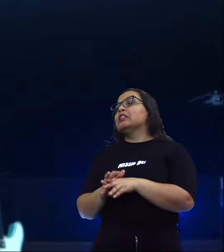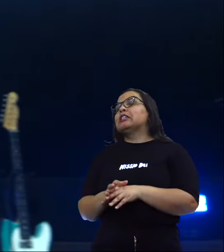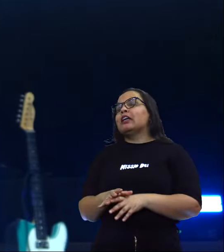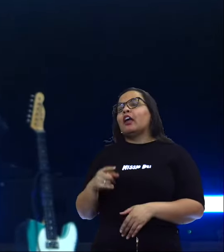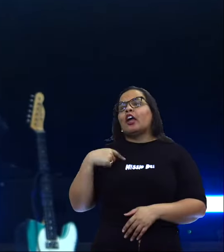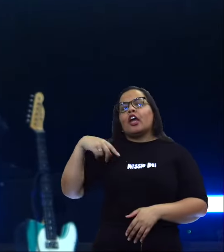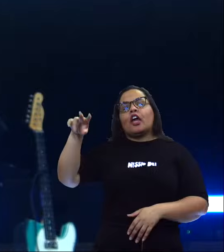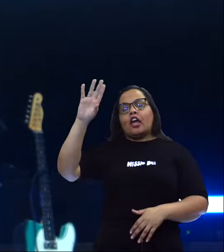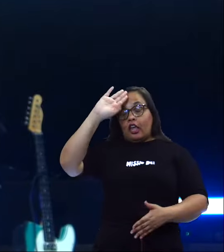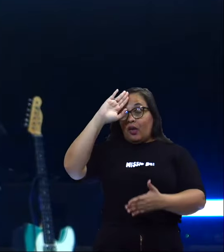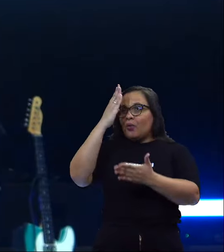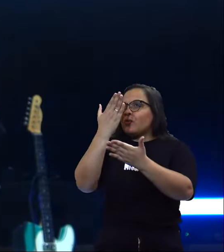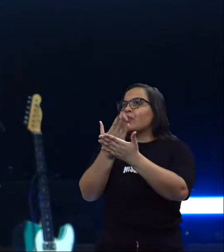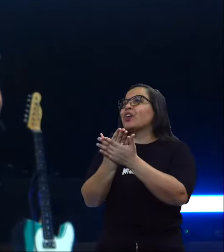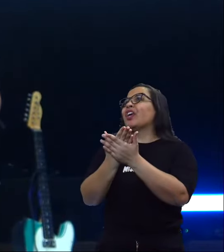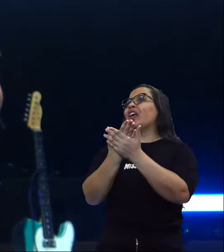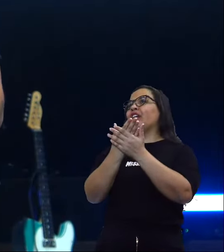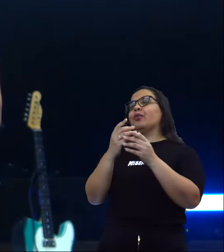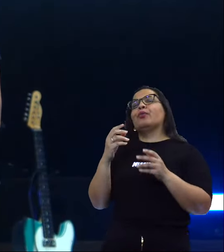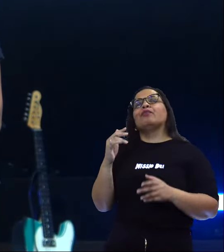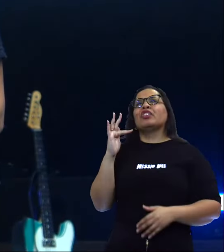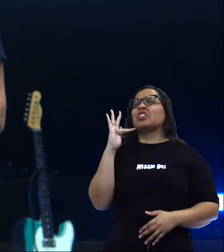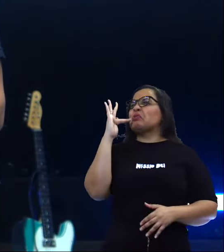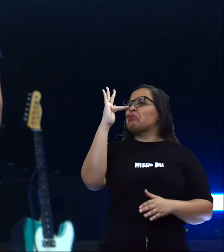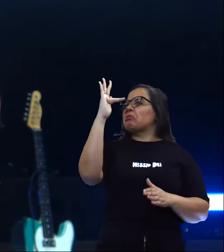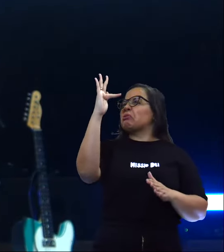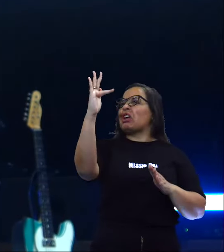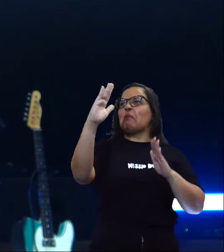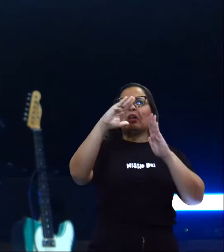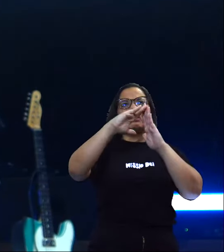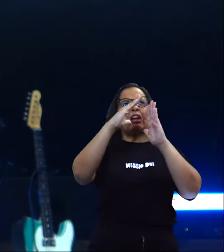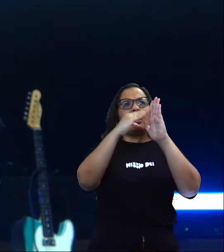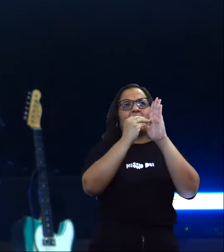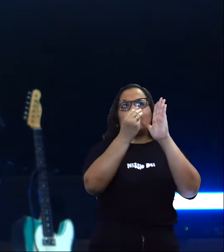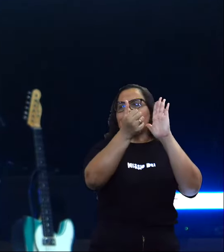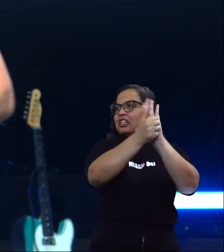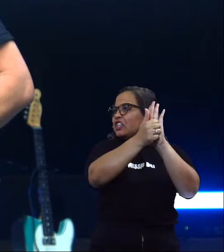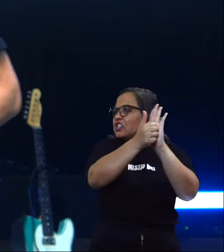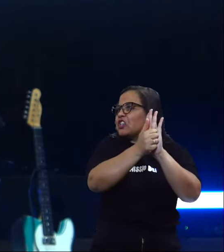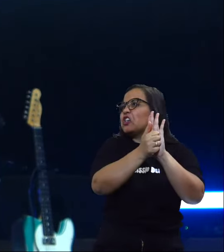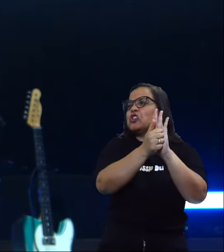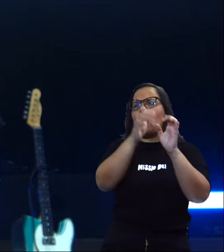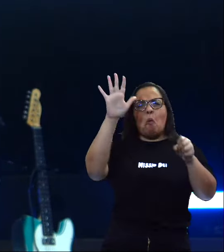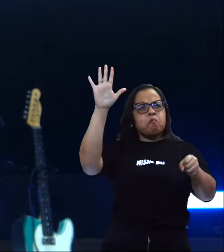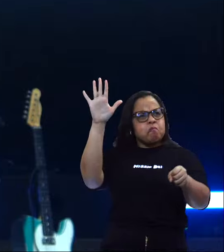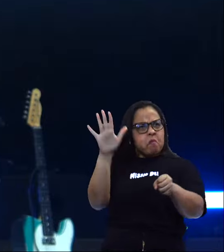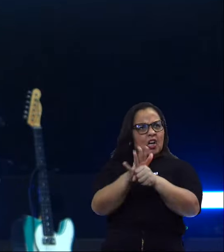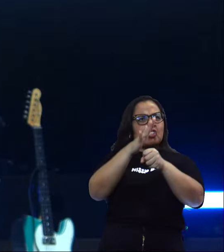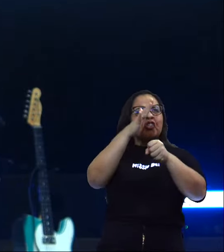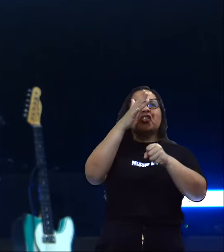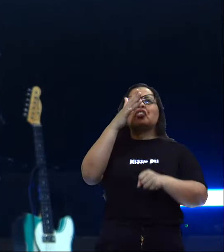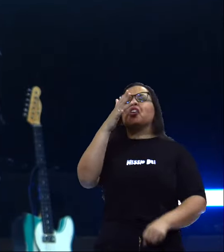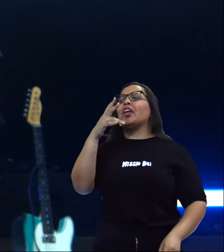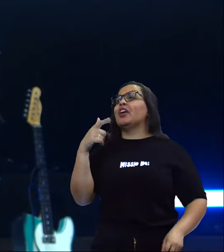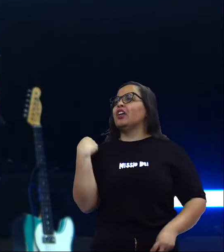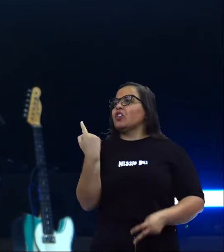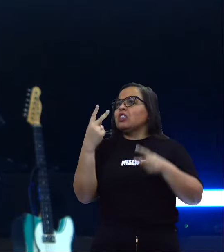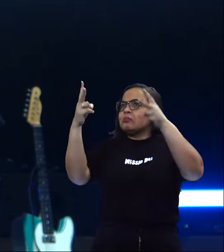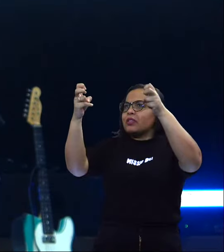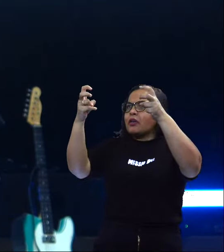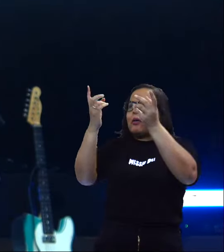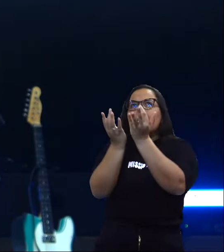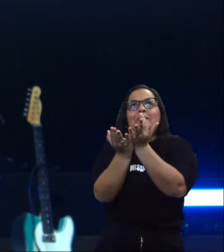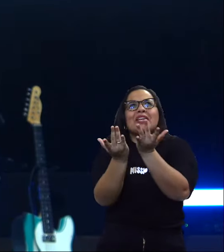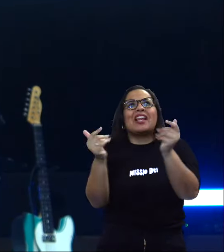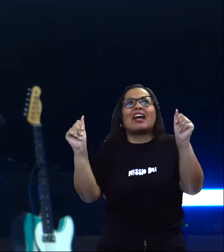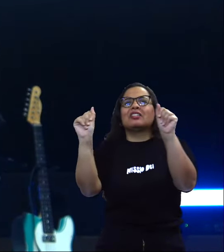pequena pela fé, casamentos serão restaurados pela fé, portas serão abertas pela fé, pessoas serão curadas pela fé, nossas famílias